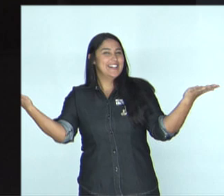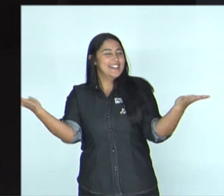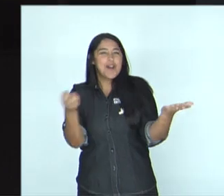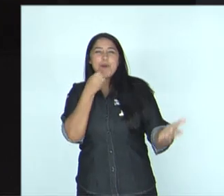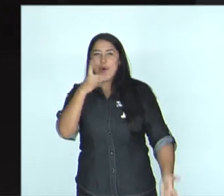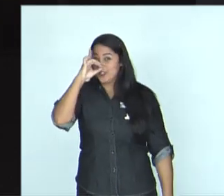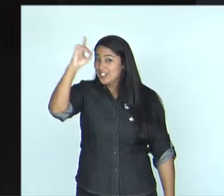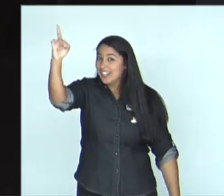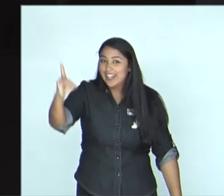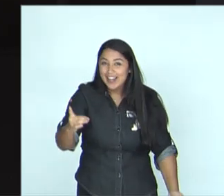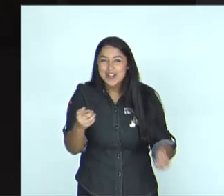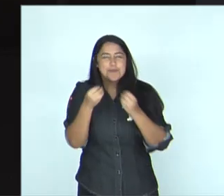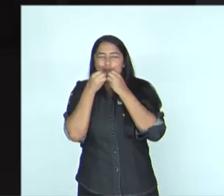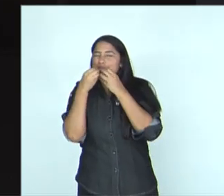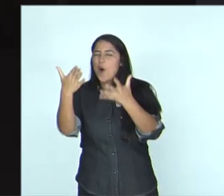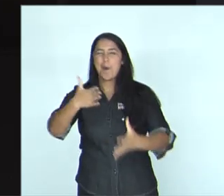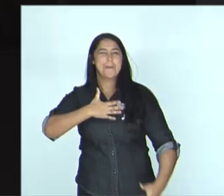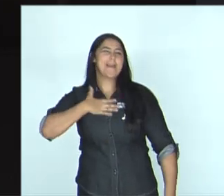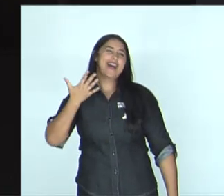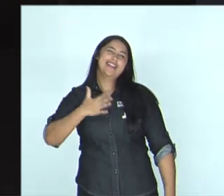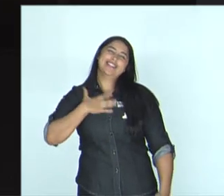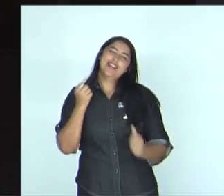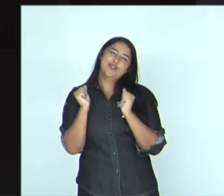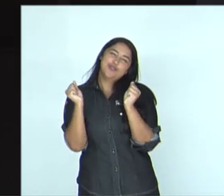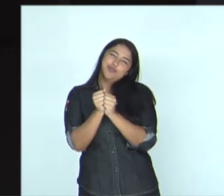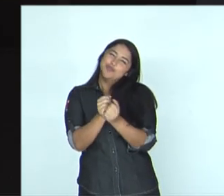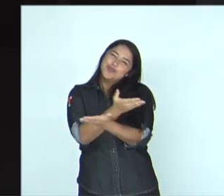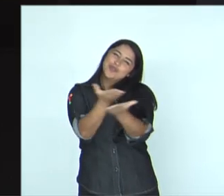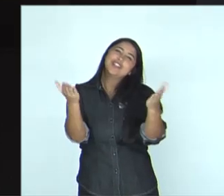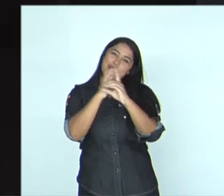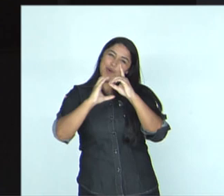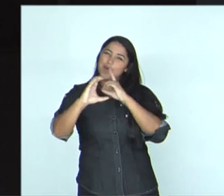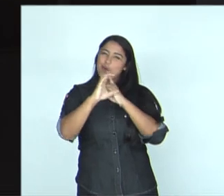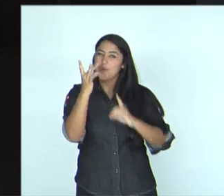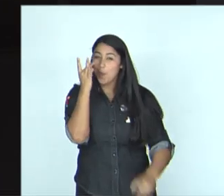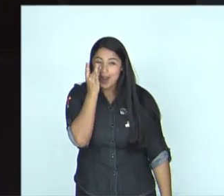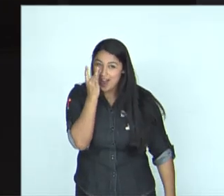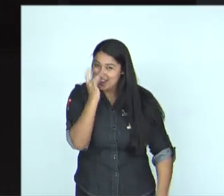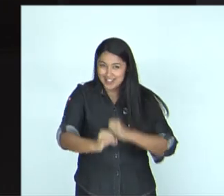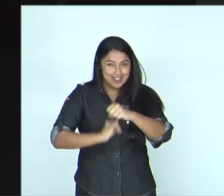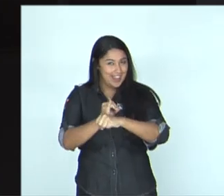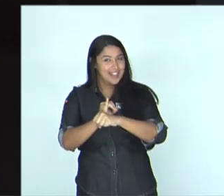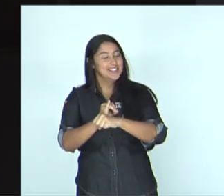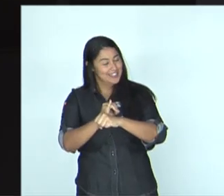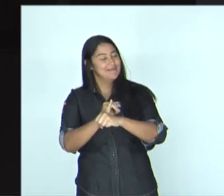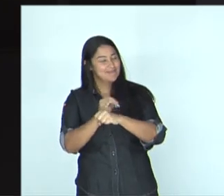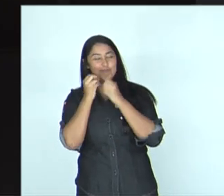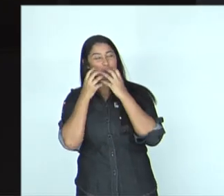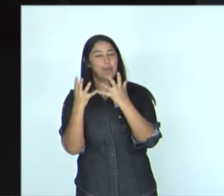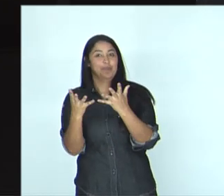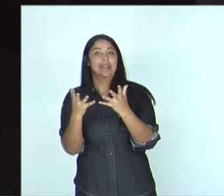prazer estar com você em mais um culto online. É claro que o culto presencial está fazendo falta.